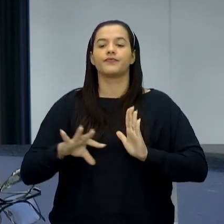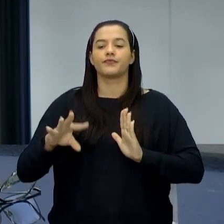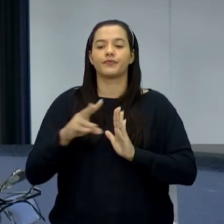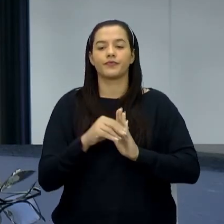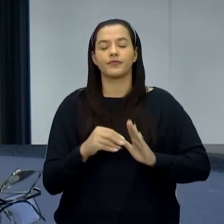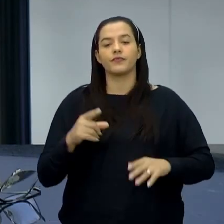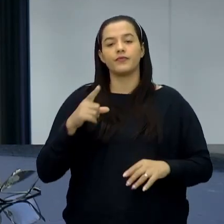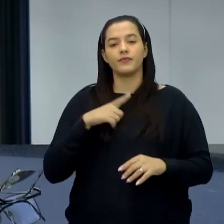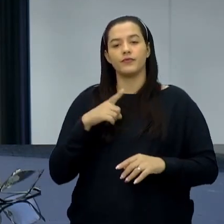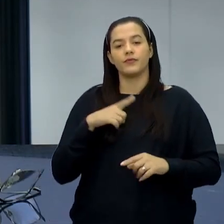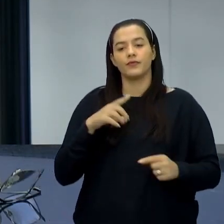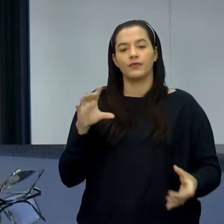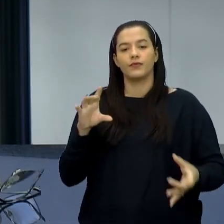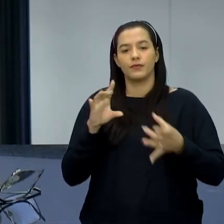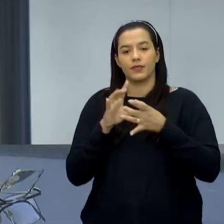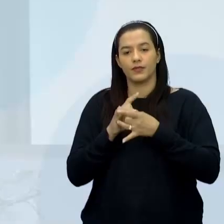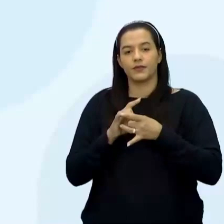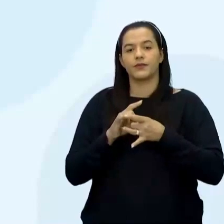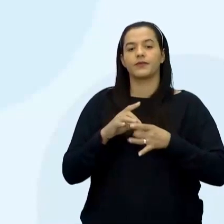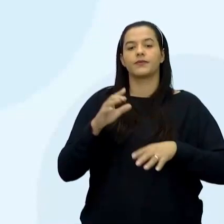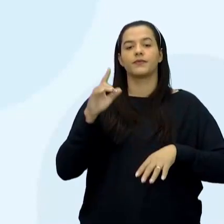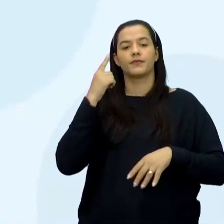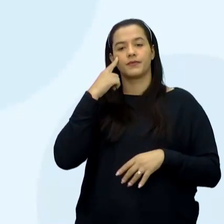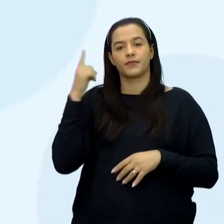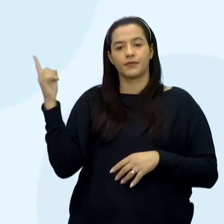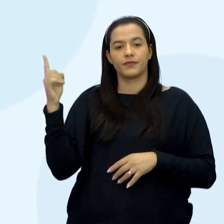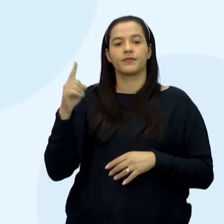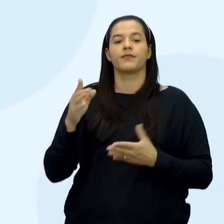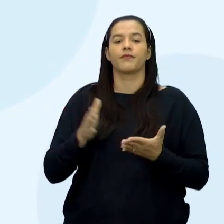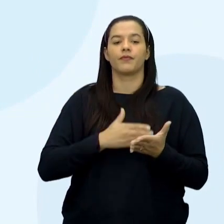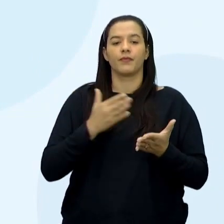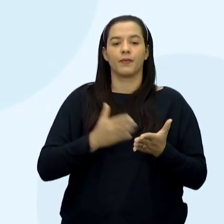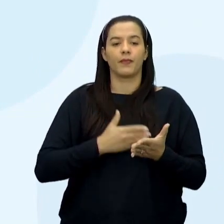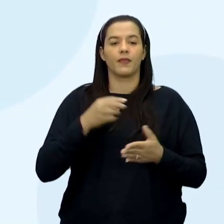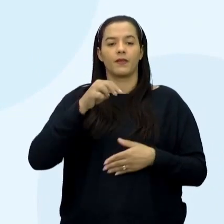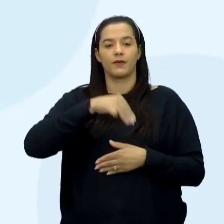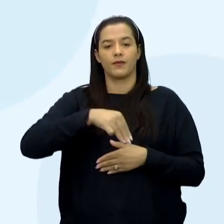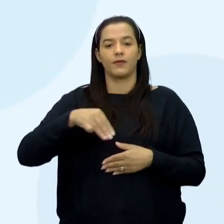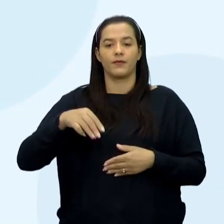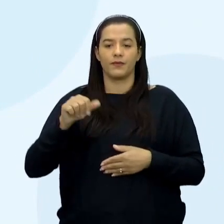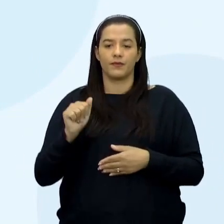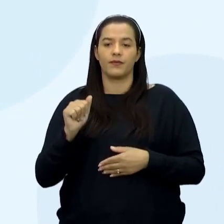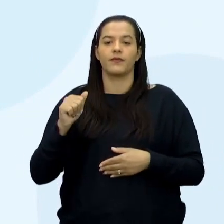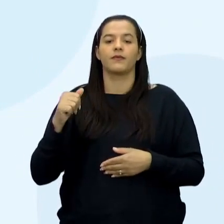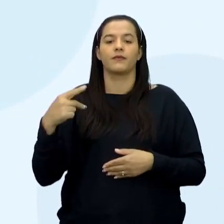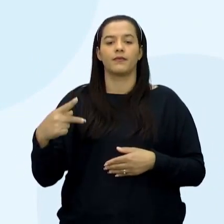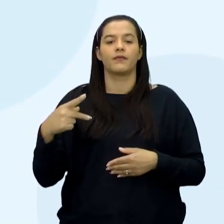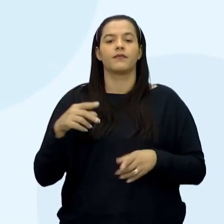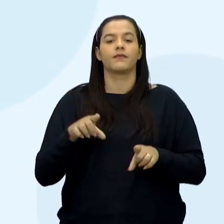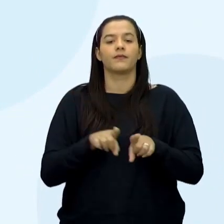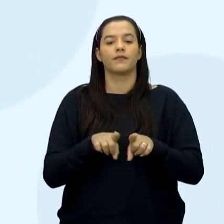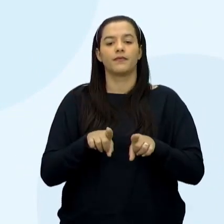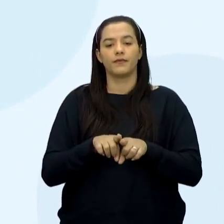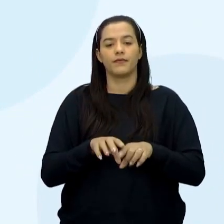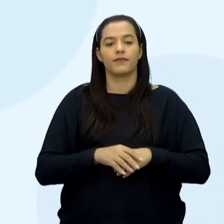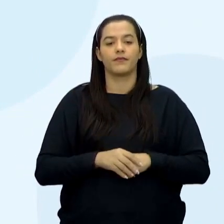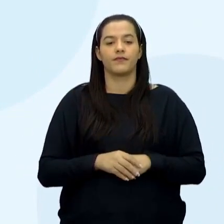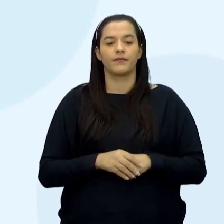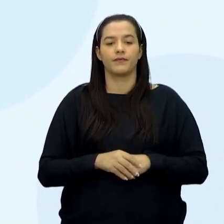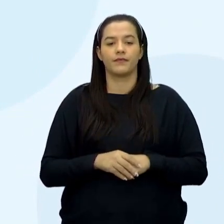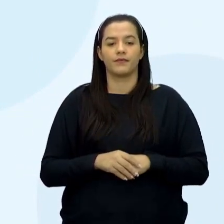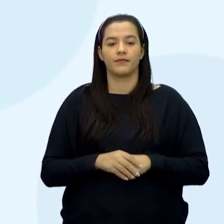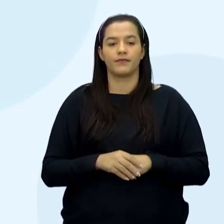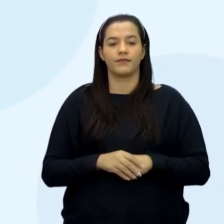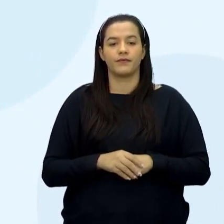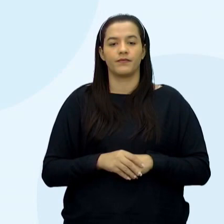né, com o currículo paulista, também com o novo ensino médio, aprofundamento curricular,